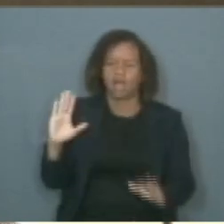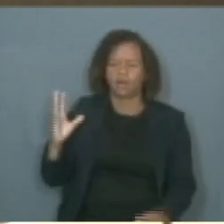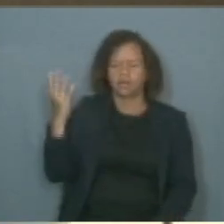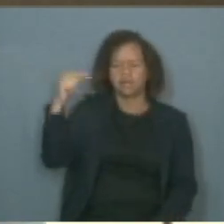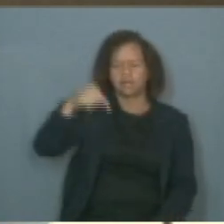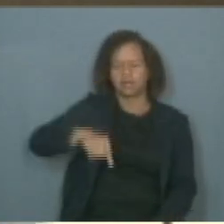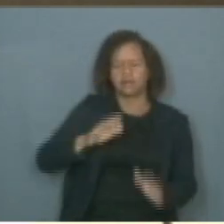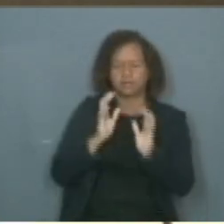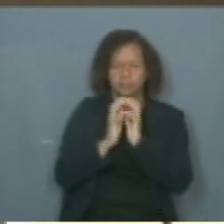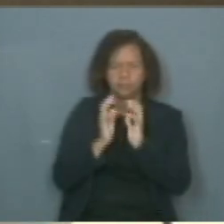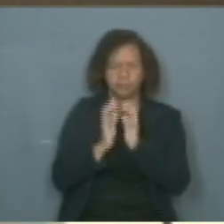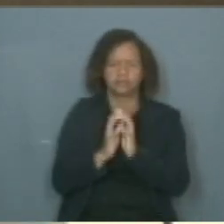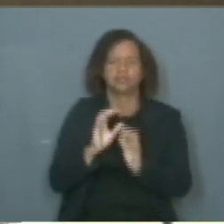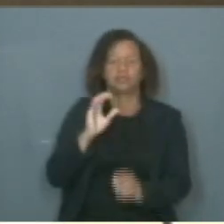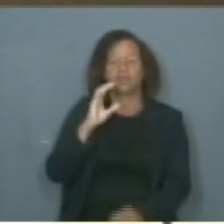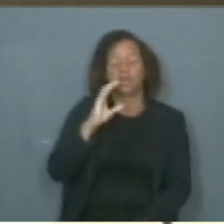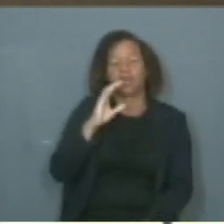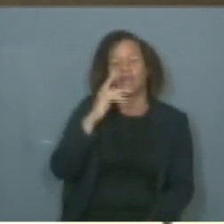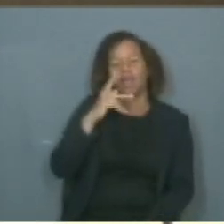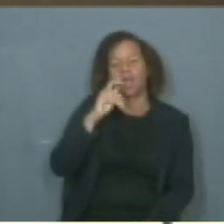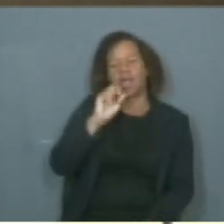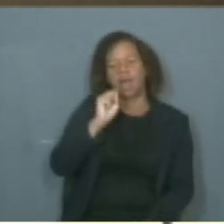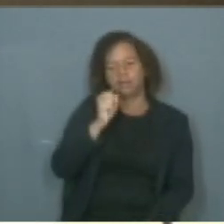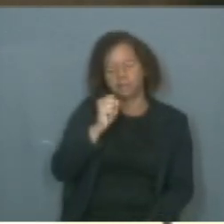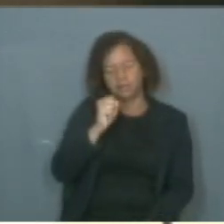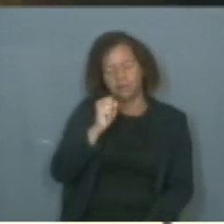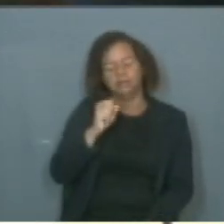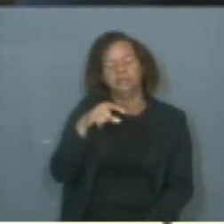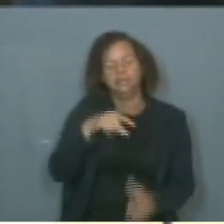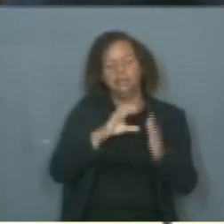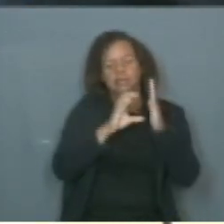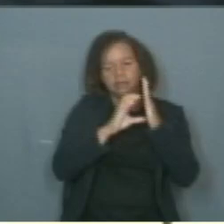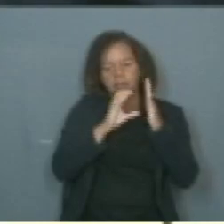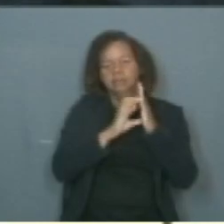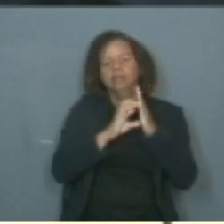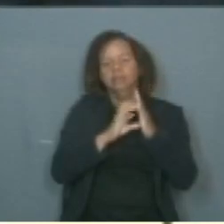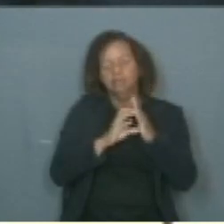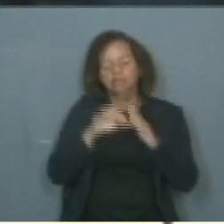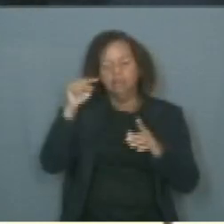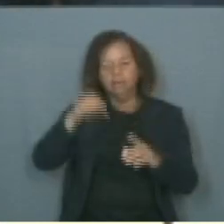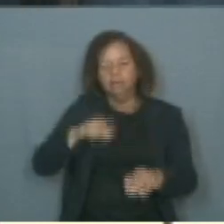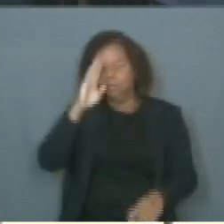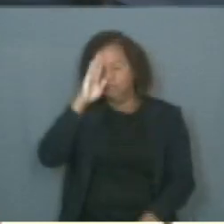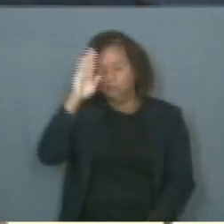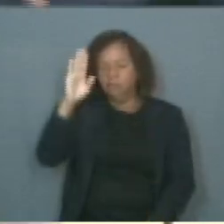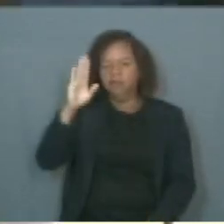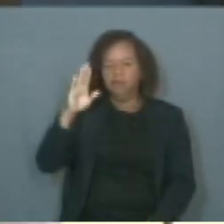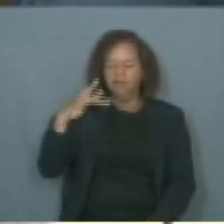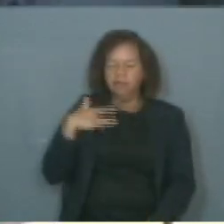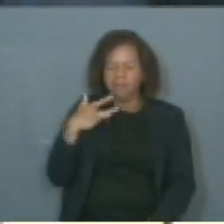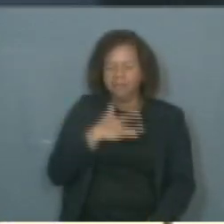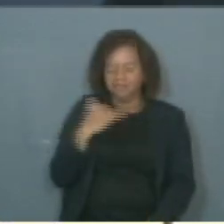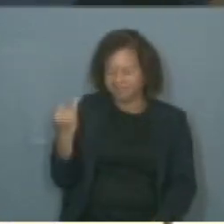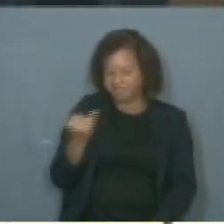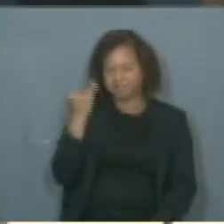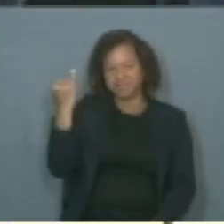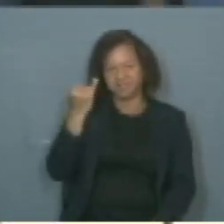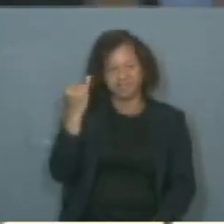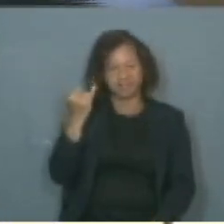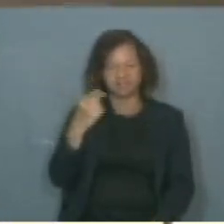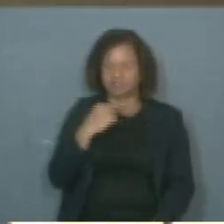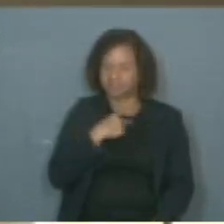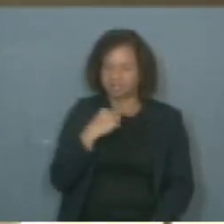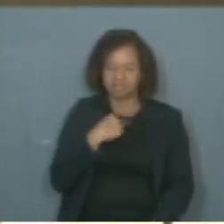aqui na cidade do Recife, que são os CAPs. A gente sabe que o Serviço Único de Saúde ele é muito importante e a gente não